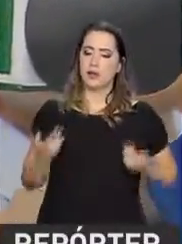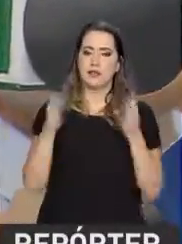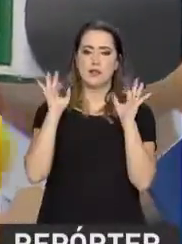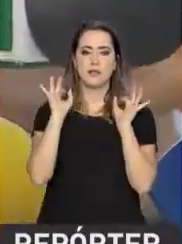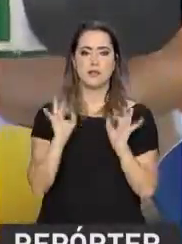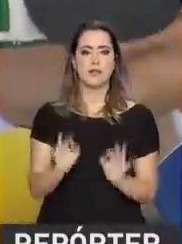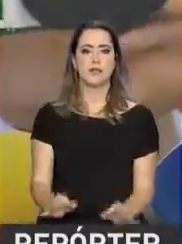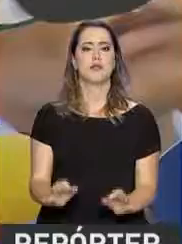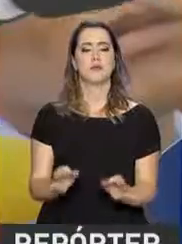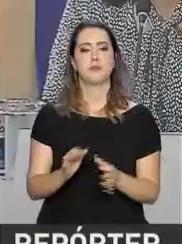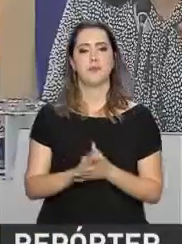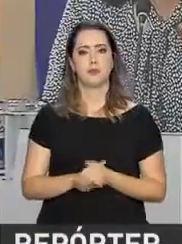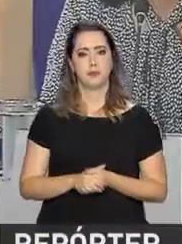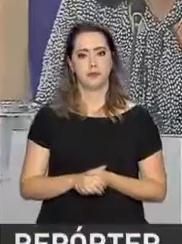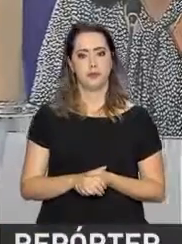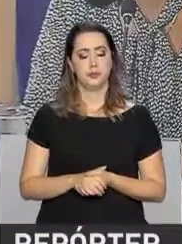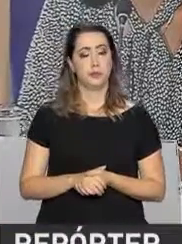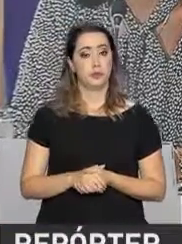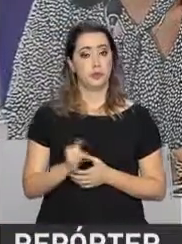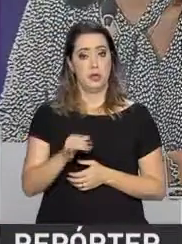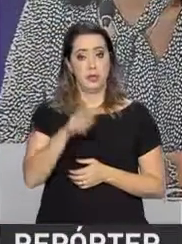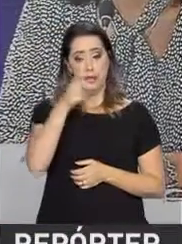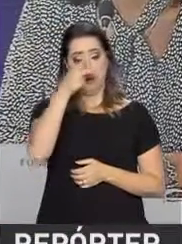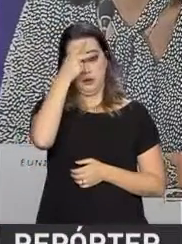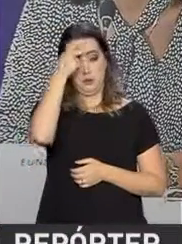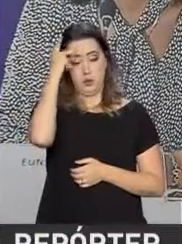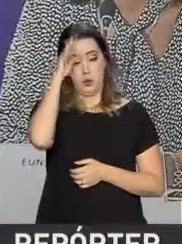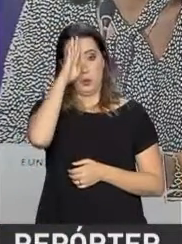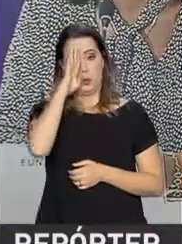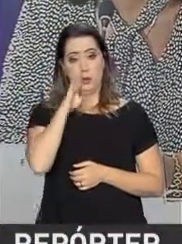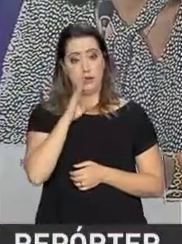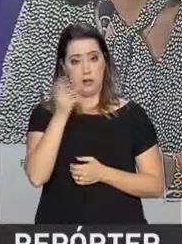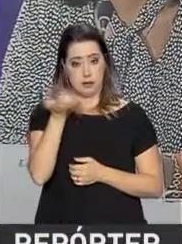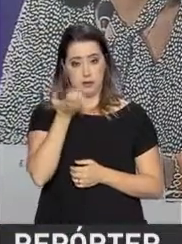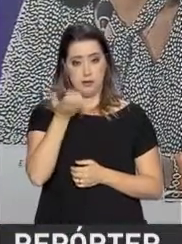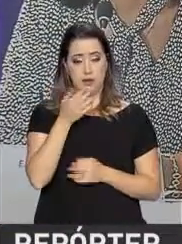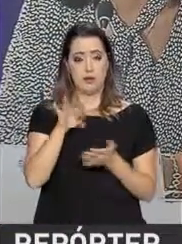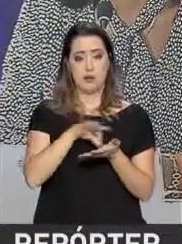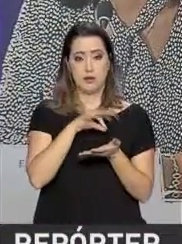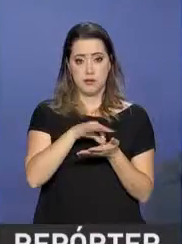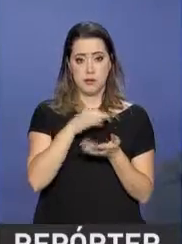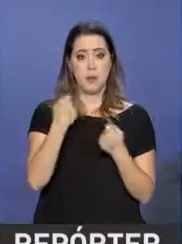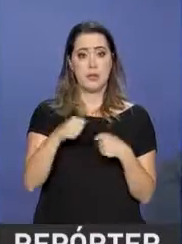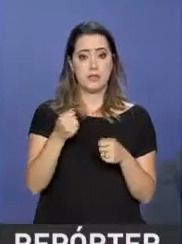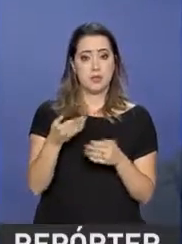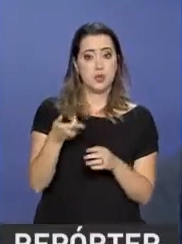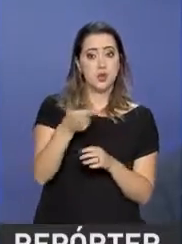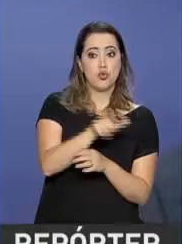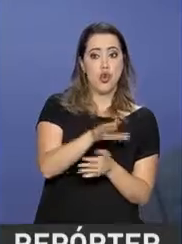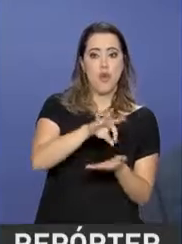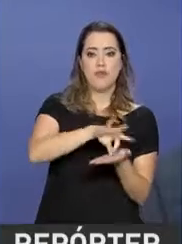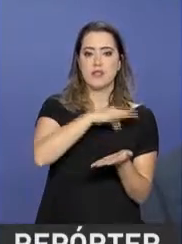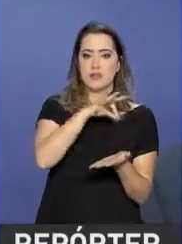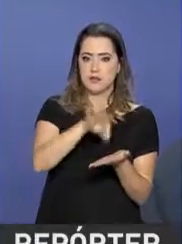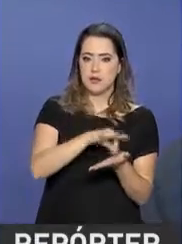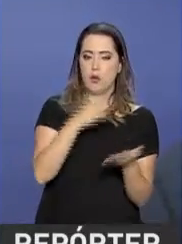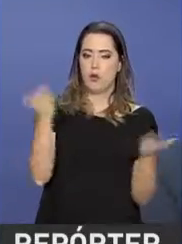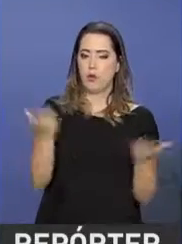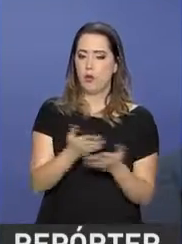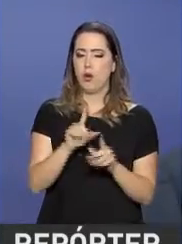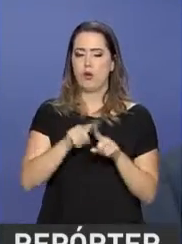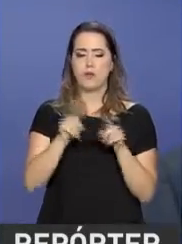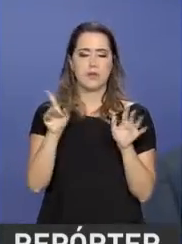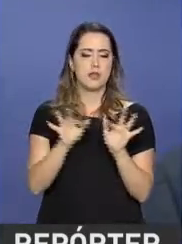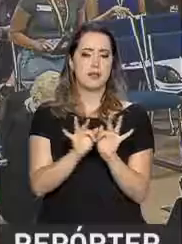e devidamente monitorado quem pediu a isenção de taxa também precisa fazer a inscrição mas o processo é simplificado